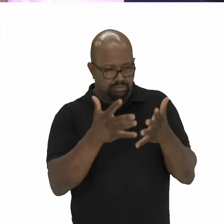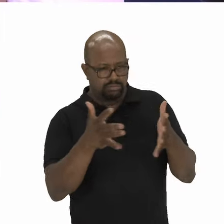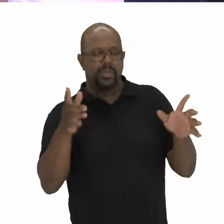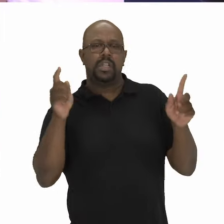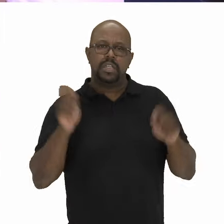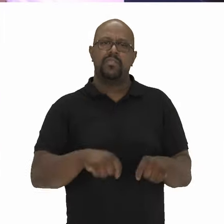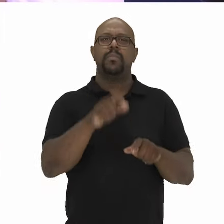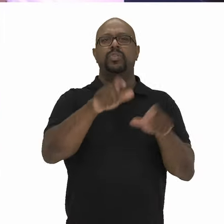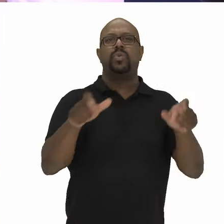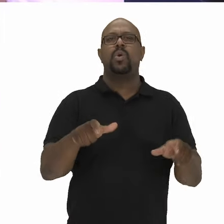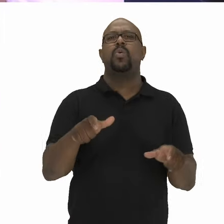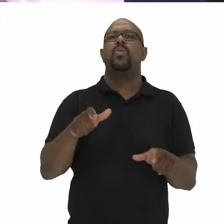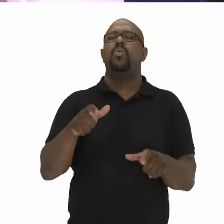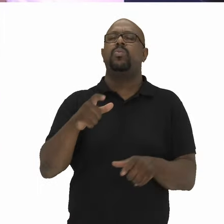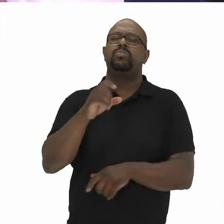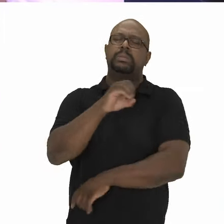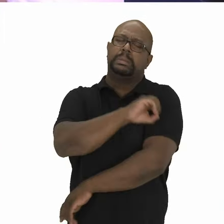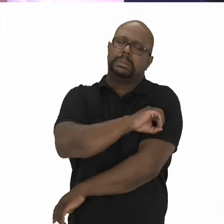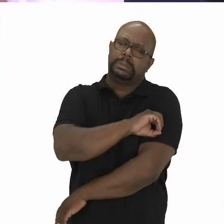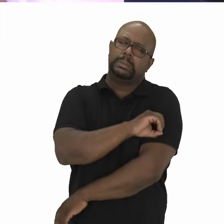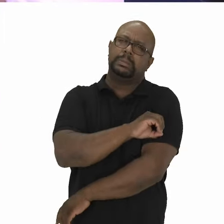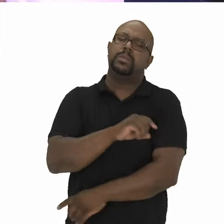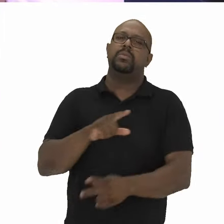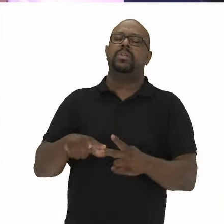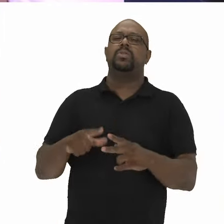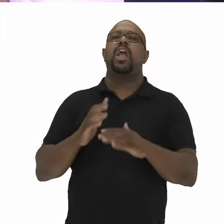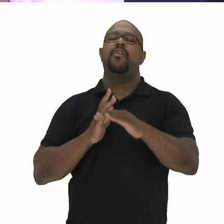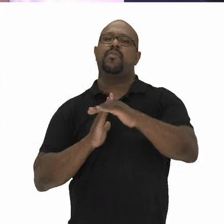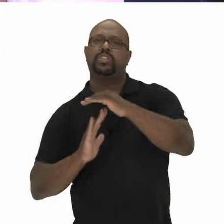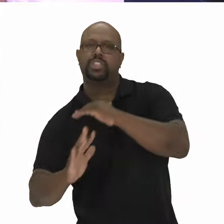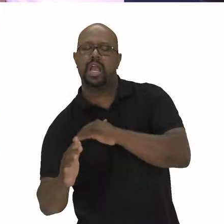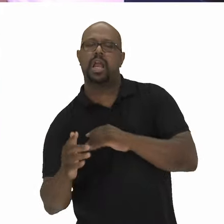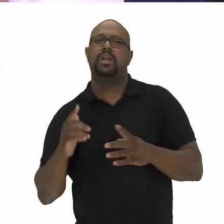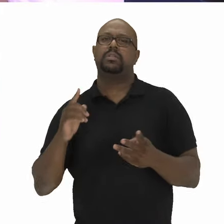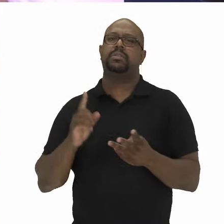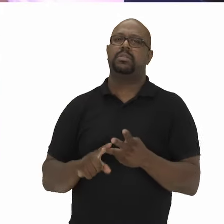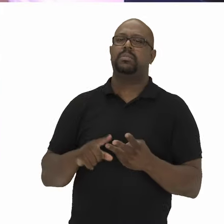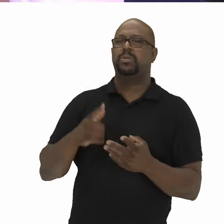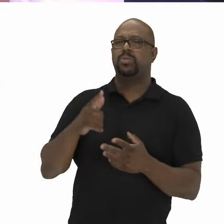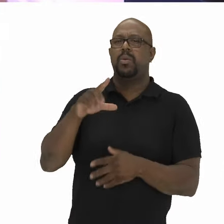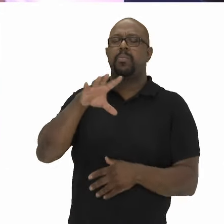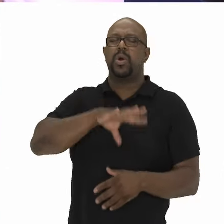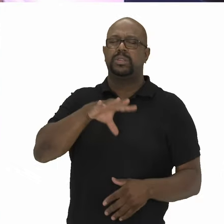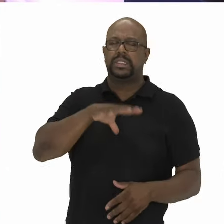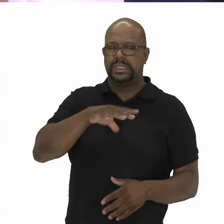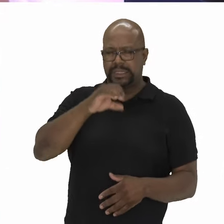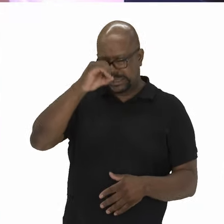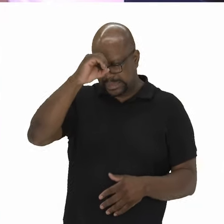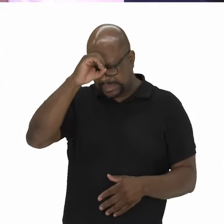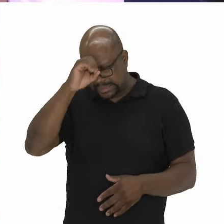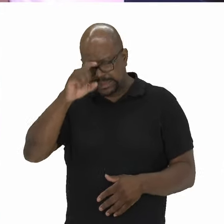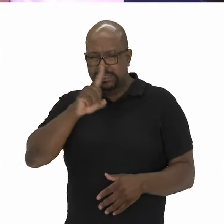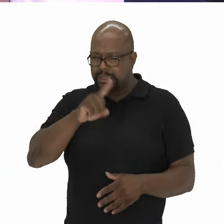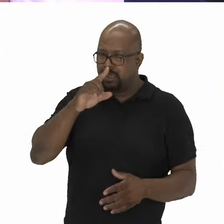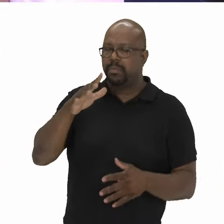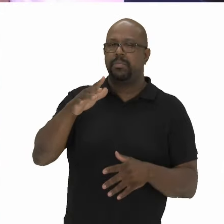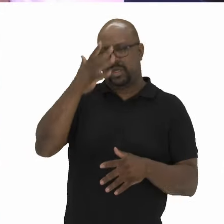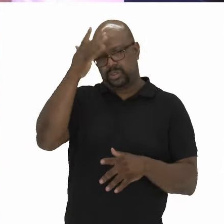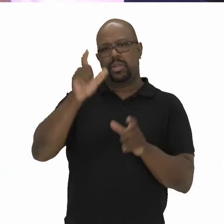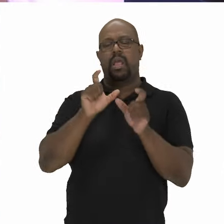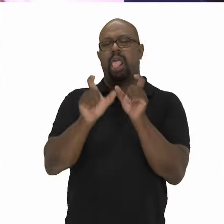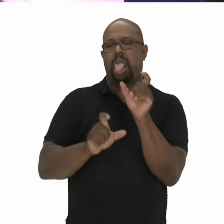espectro muito grande ela serve para pessoas com baixo letramento refugiados pessoas com pouco conhecimento do português pessoas com